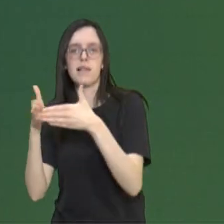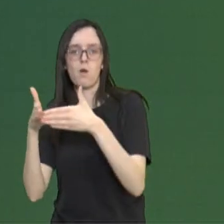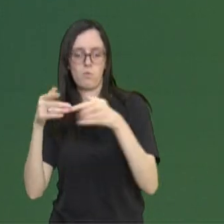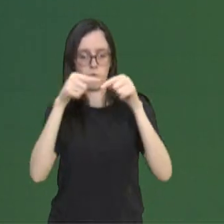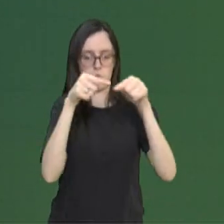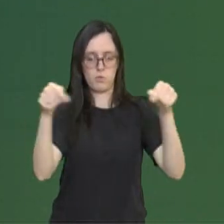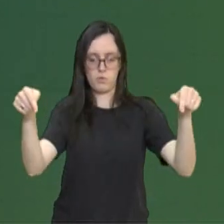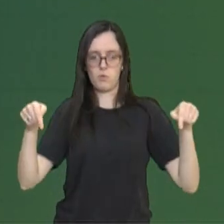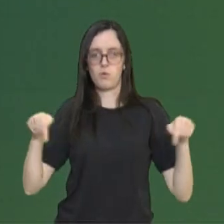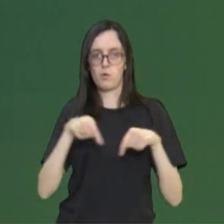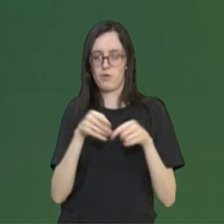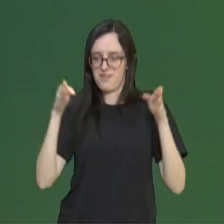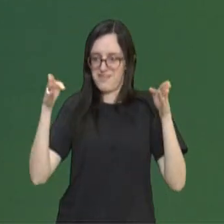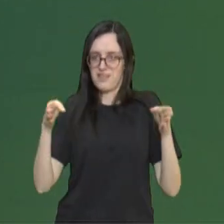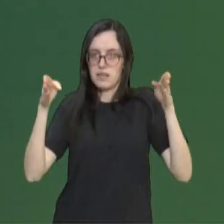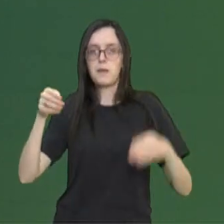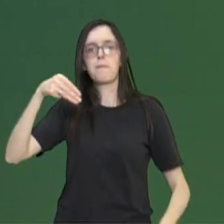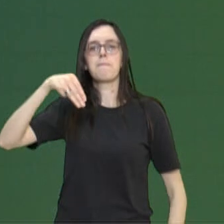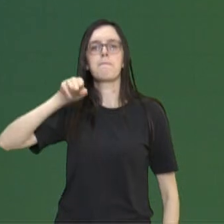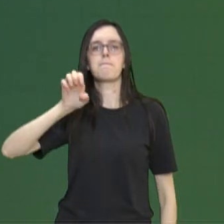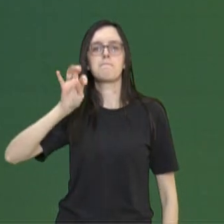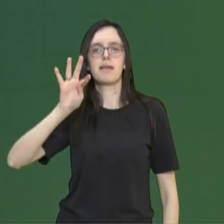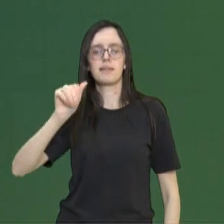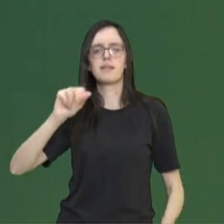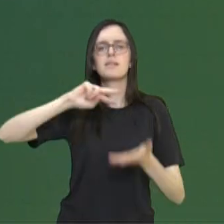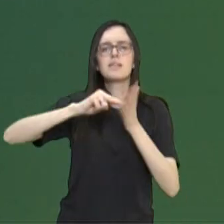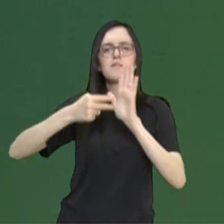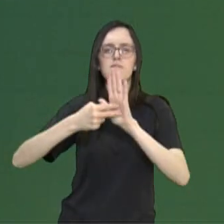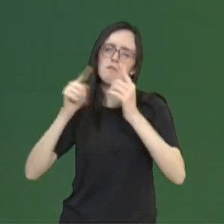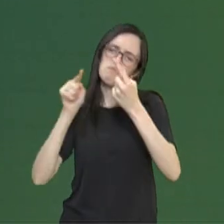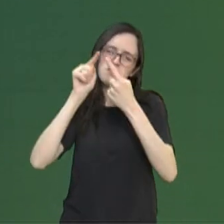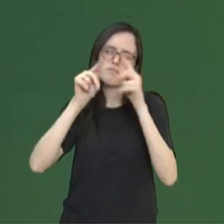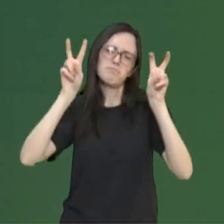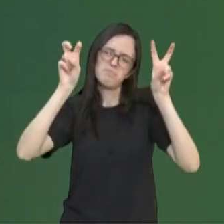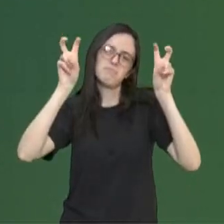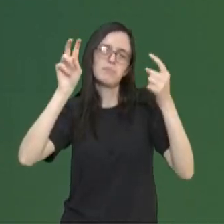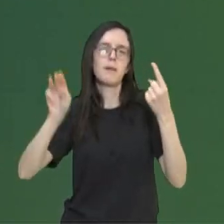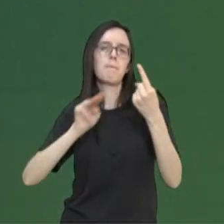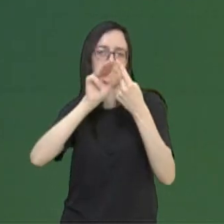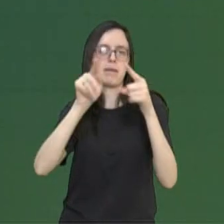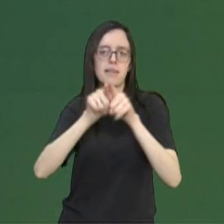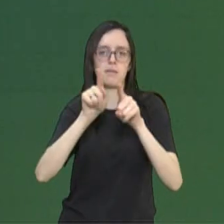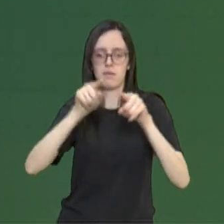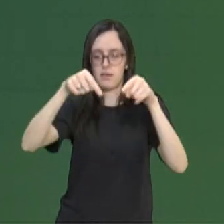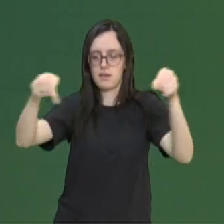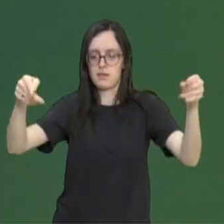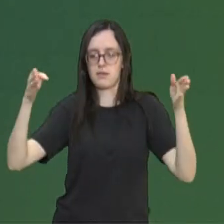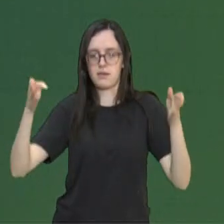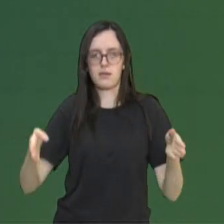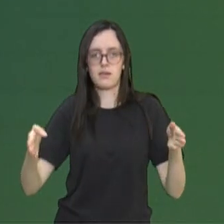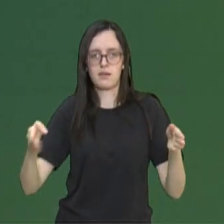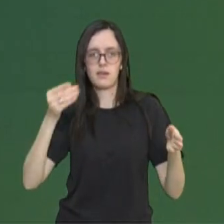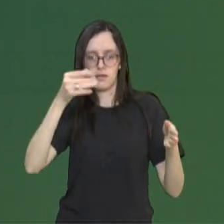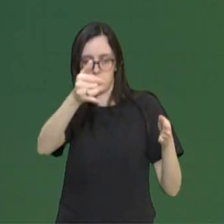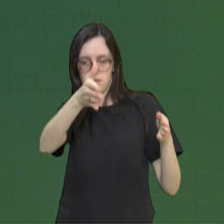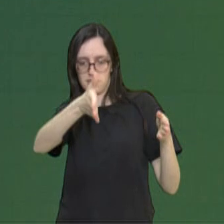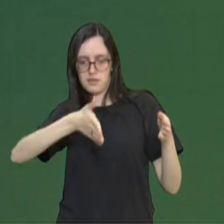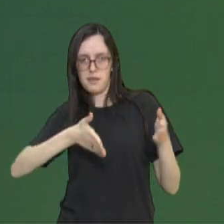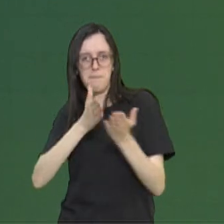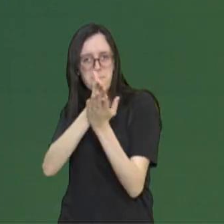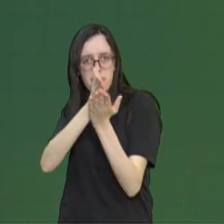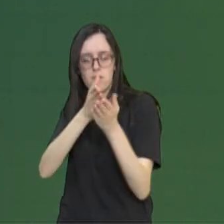quê? Ou levar a bola, pode ser um outro objeto, né? Um conceito bem amplo.